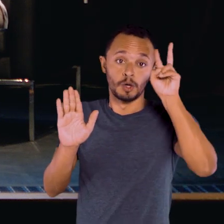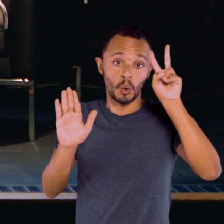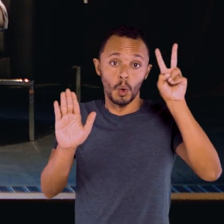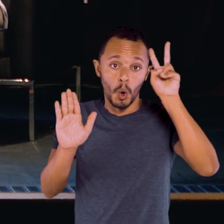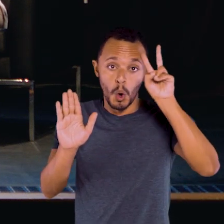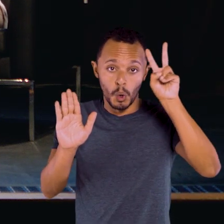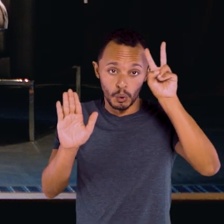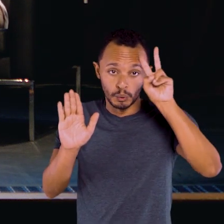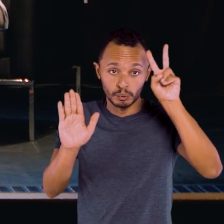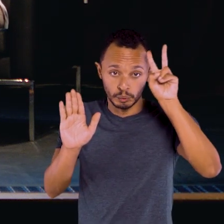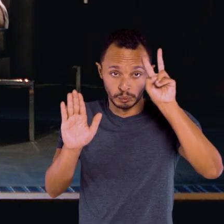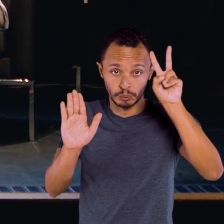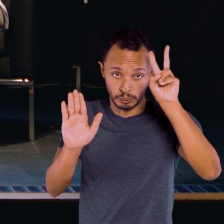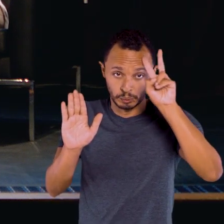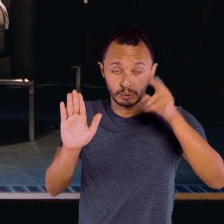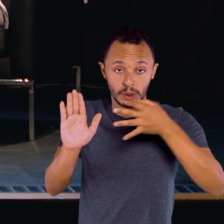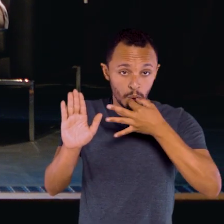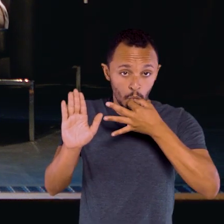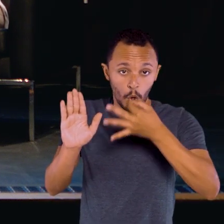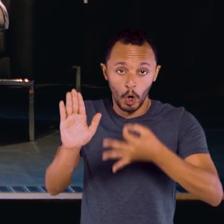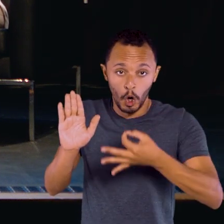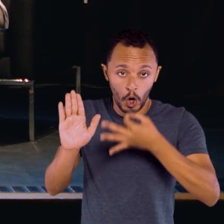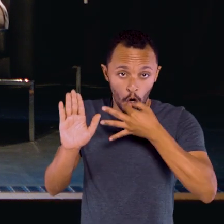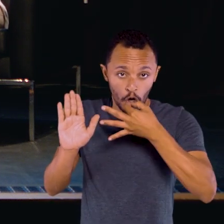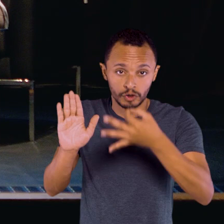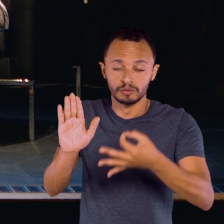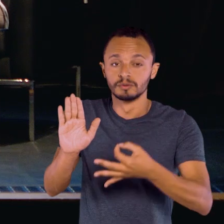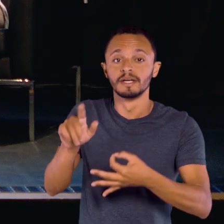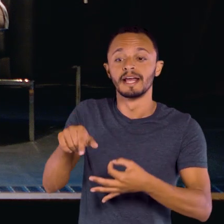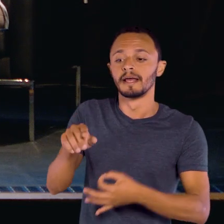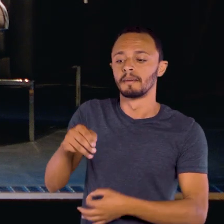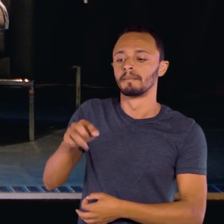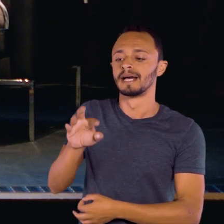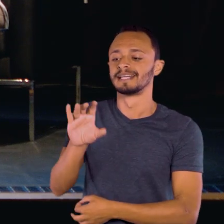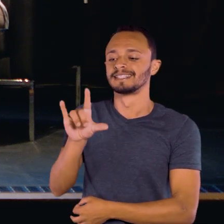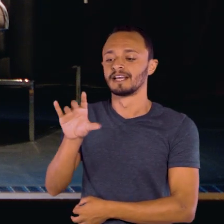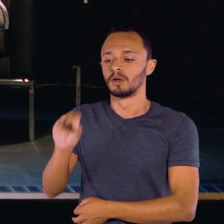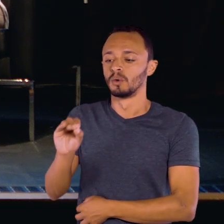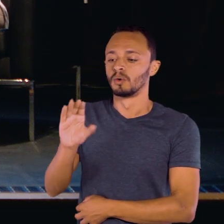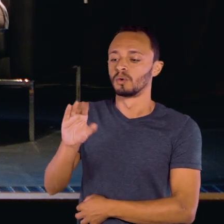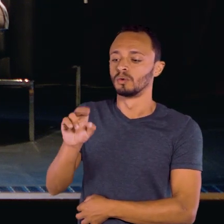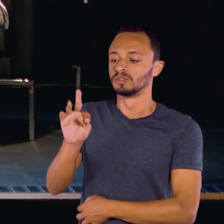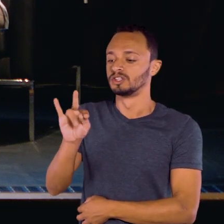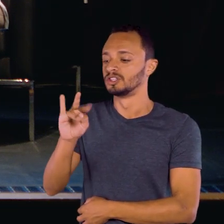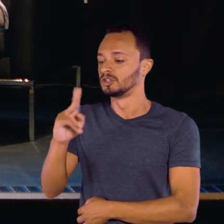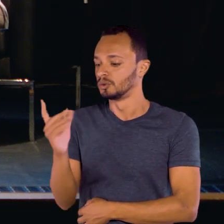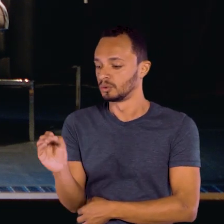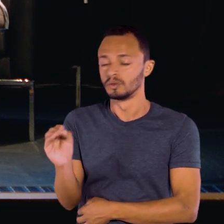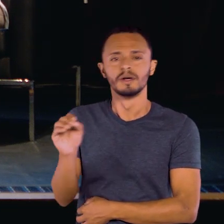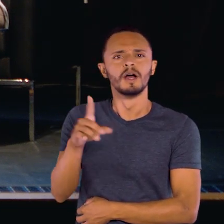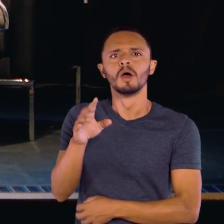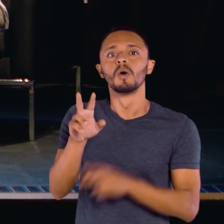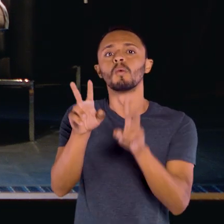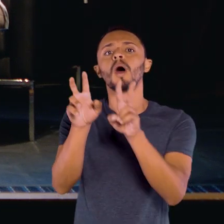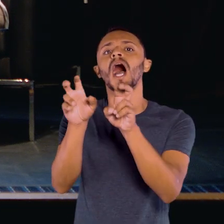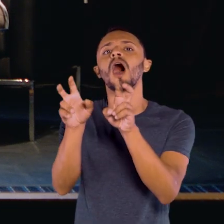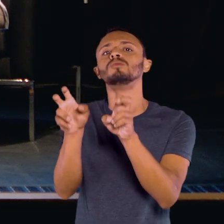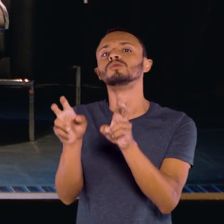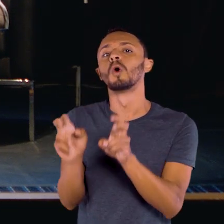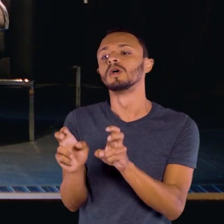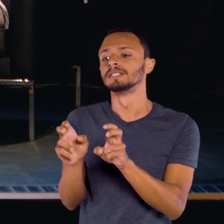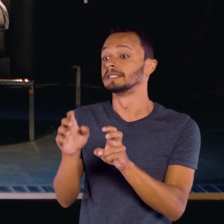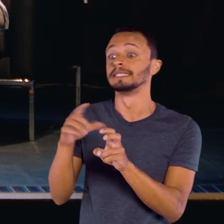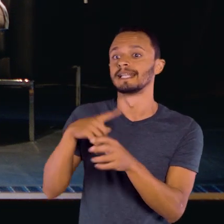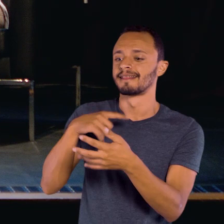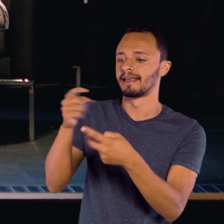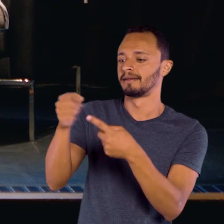né? O organizador foi o Marcelo Moutinho, e foi muito engraçado que ele fez a corrida. São quantos autores que tem? Tem um montão.